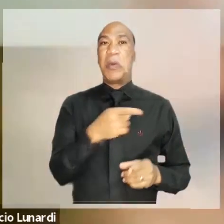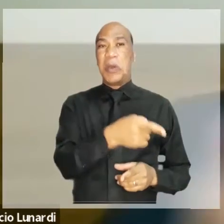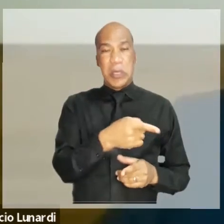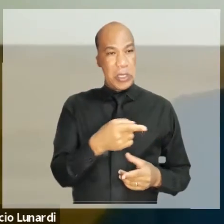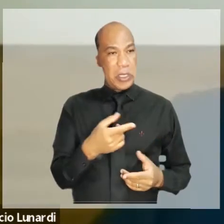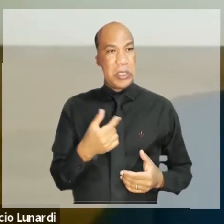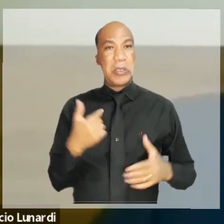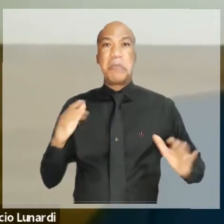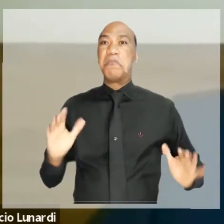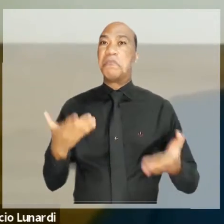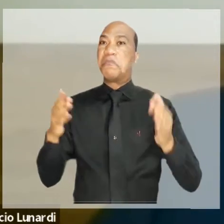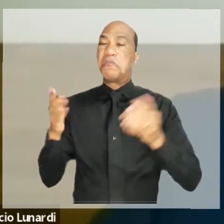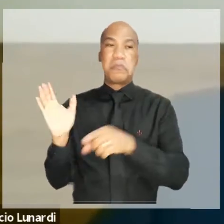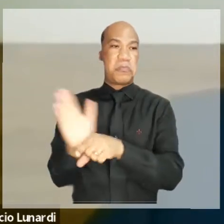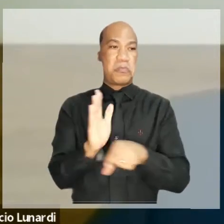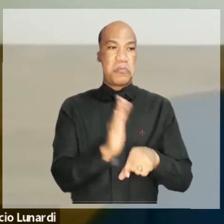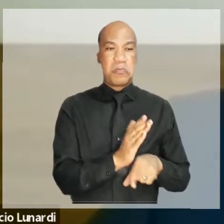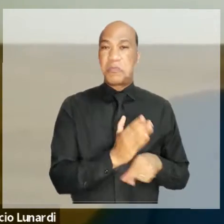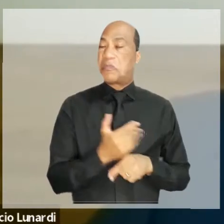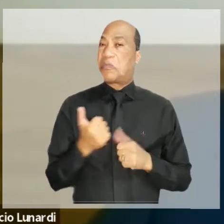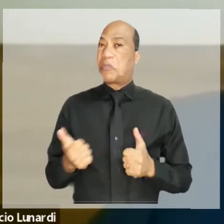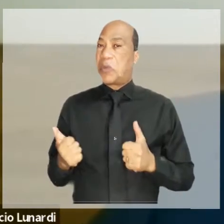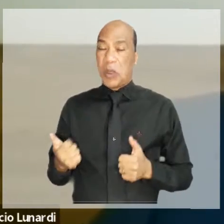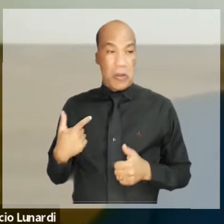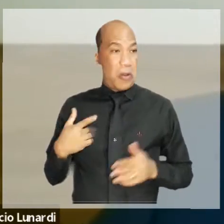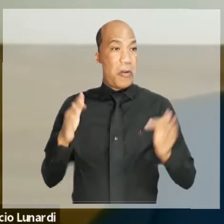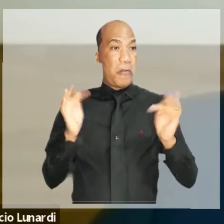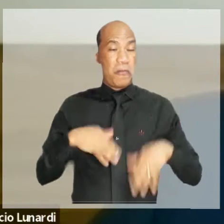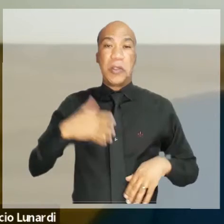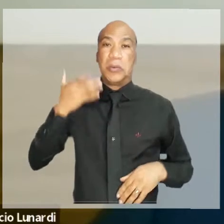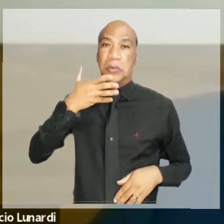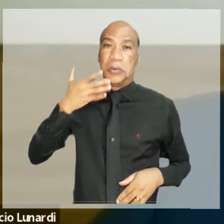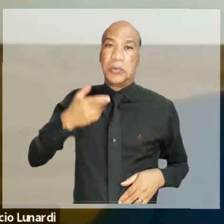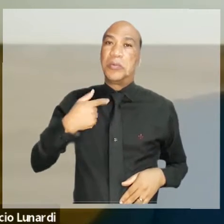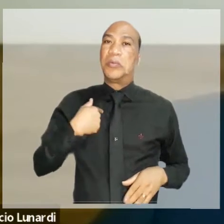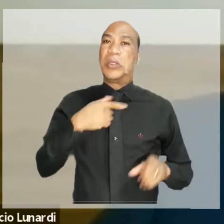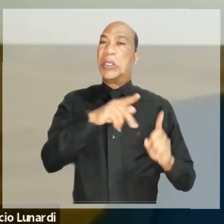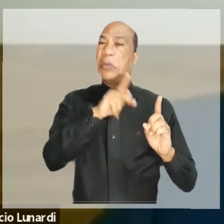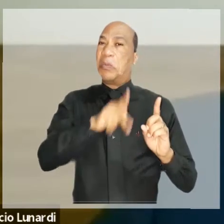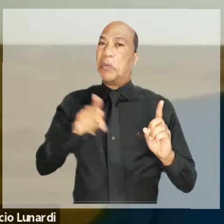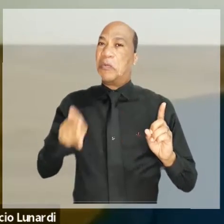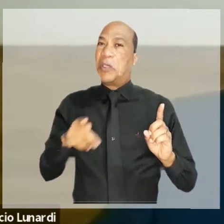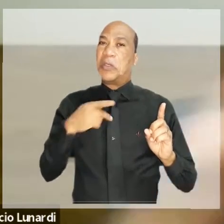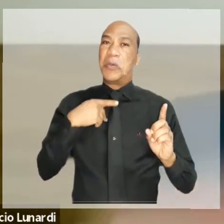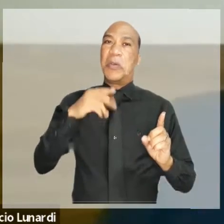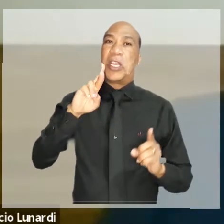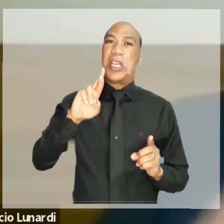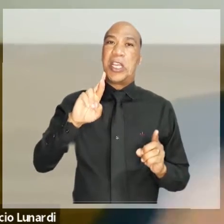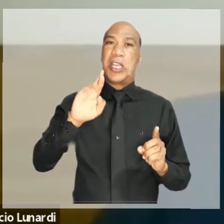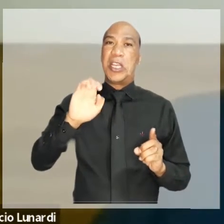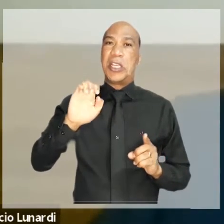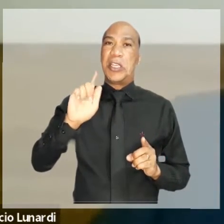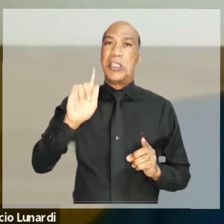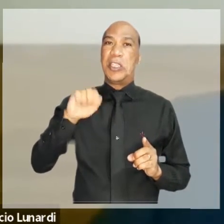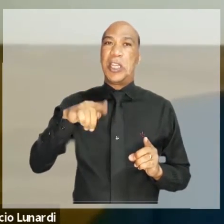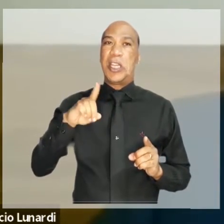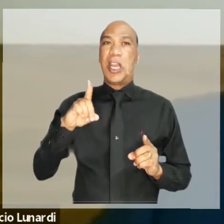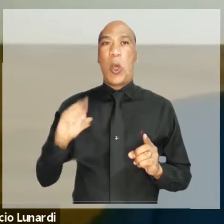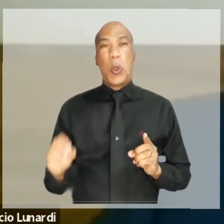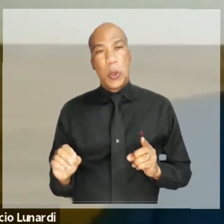com chave de ouro, com essa exposição do professor Ronaldo Lemos. A gente vai fazer uma espécie de